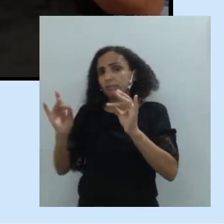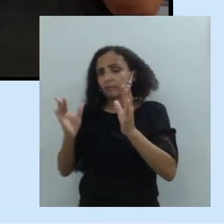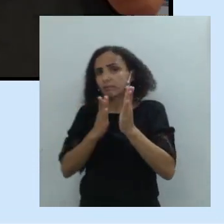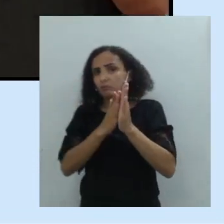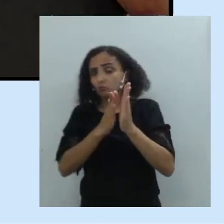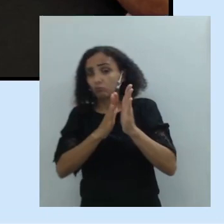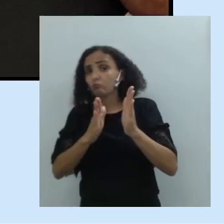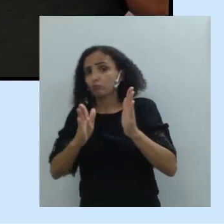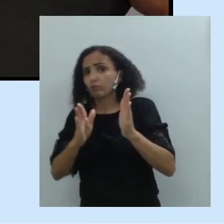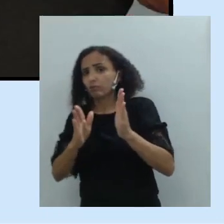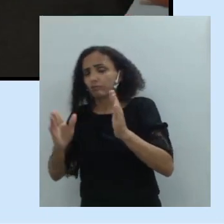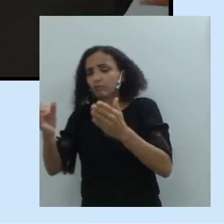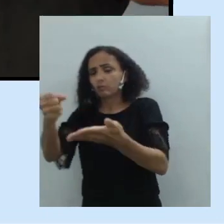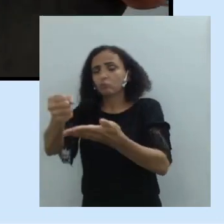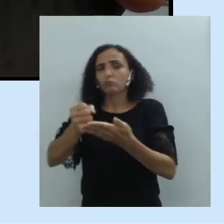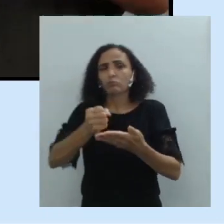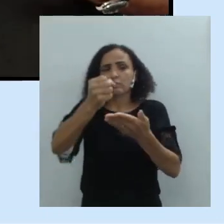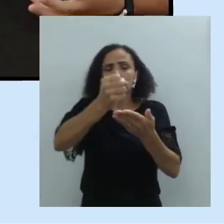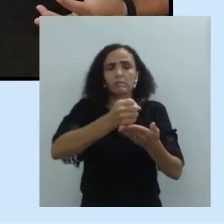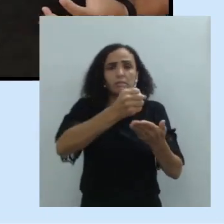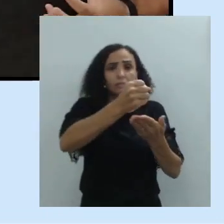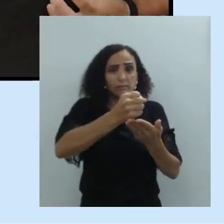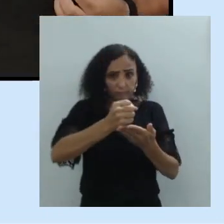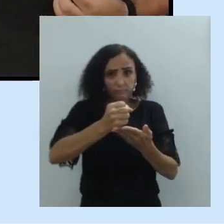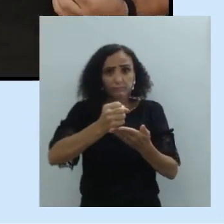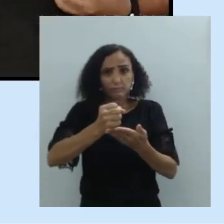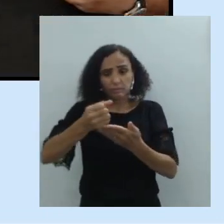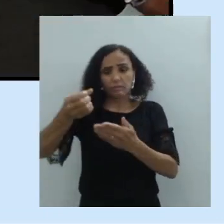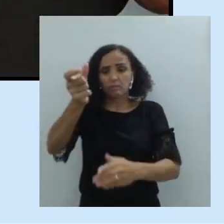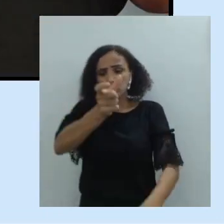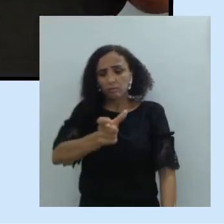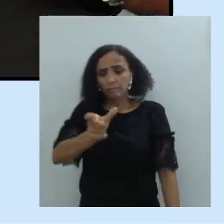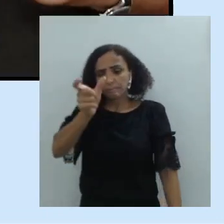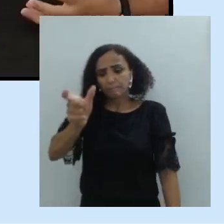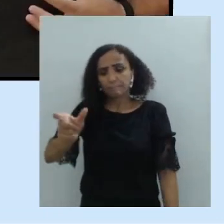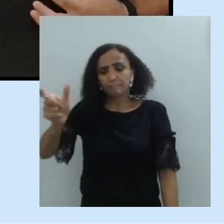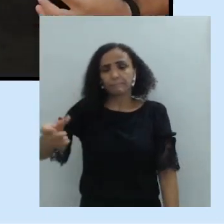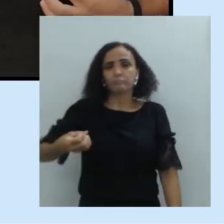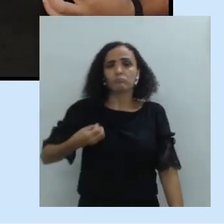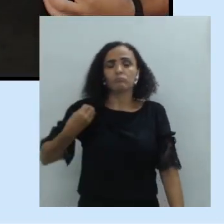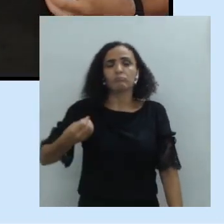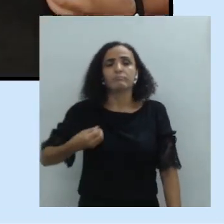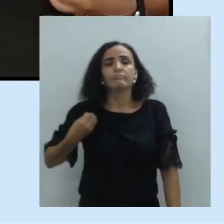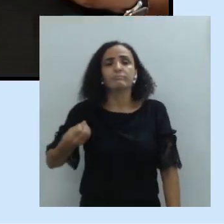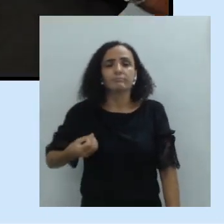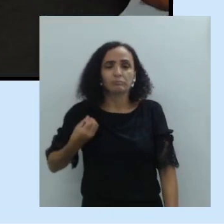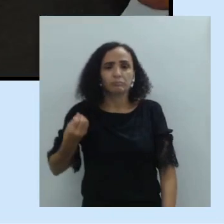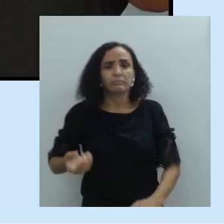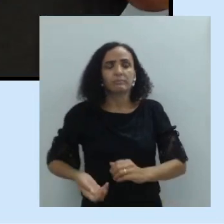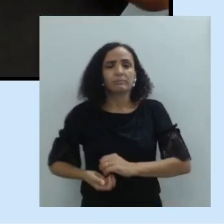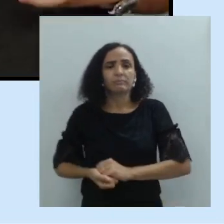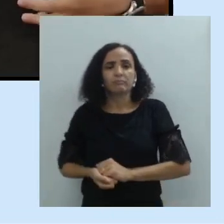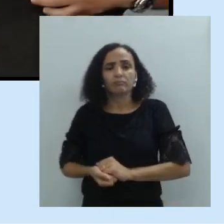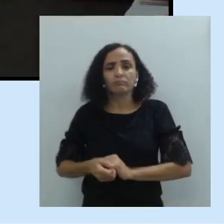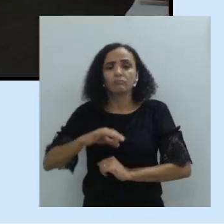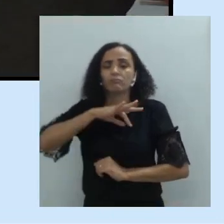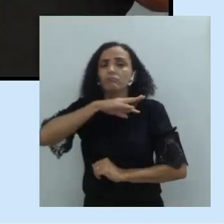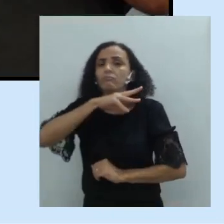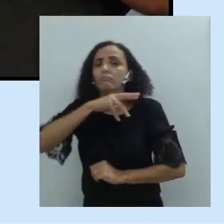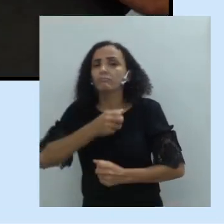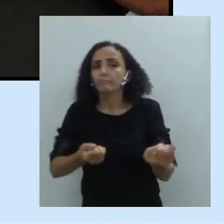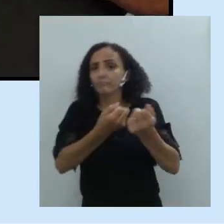vão contribuir com o sistema vivo, o nosso sistema no sistema dos